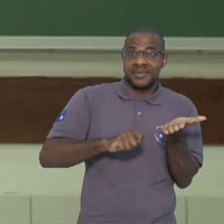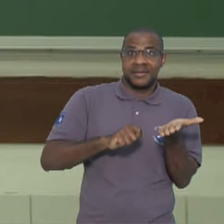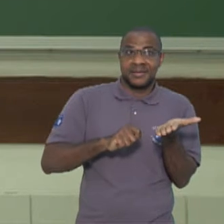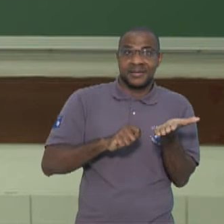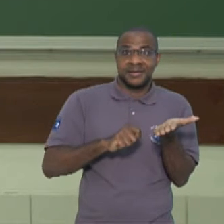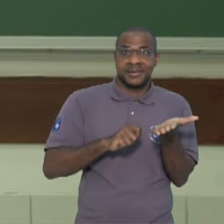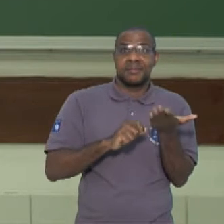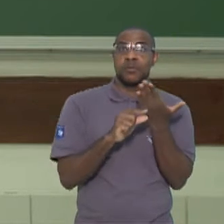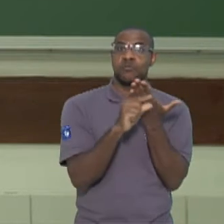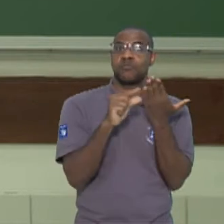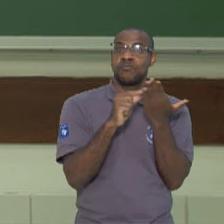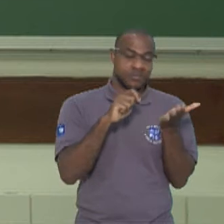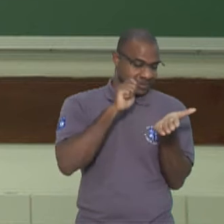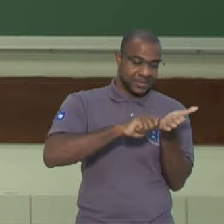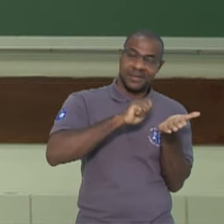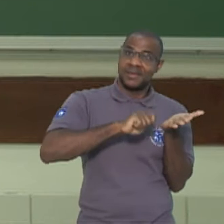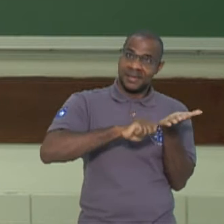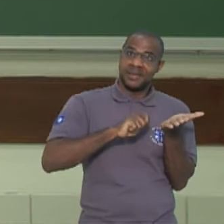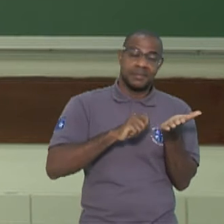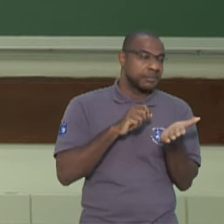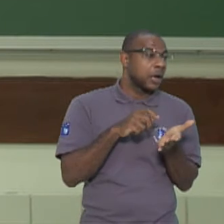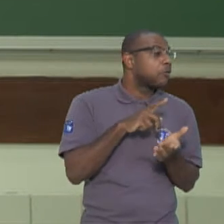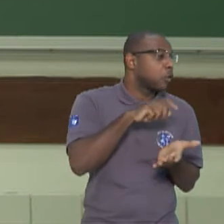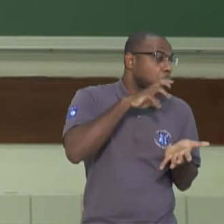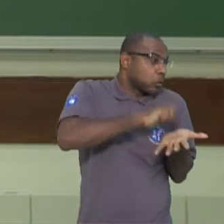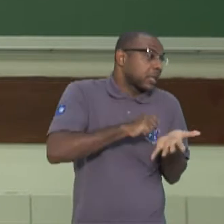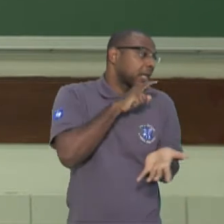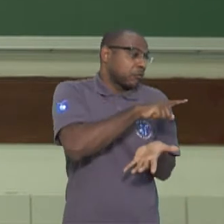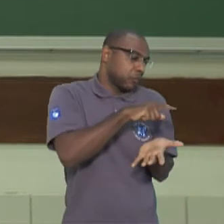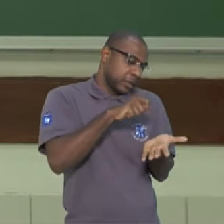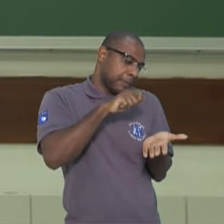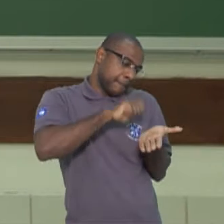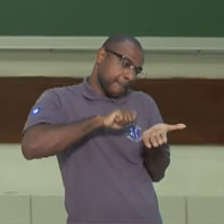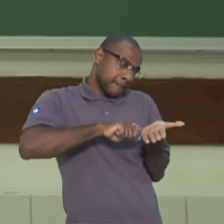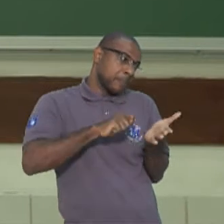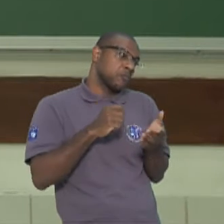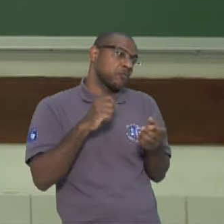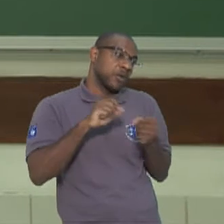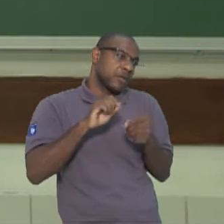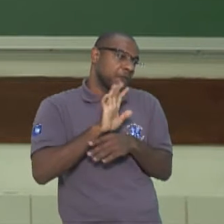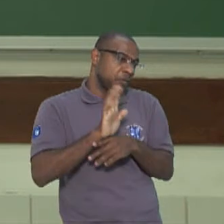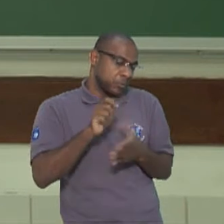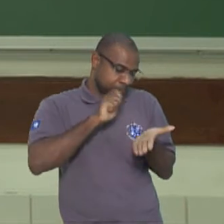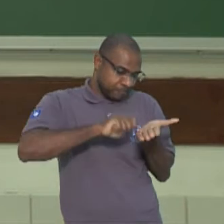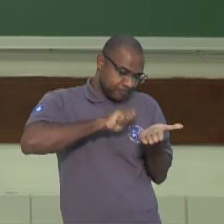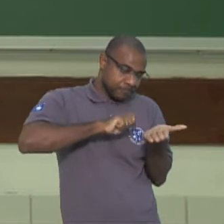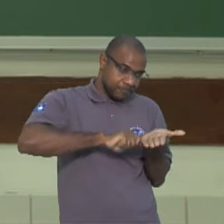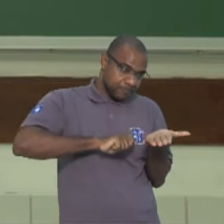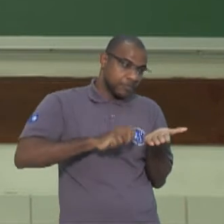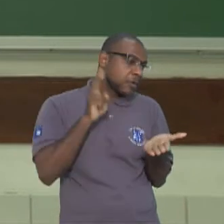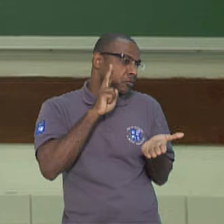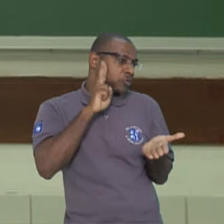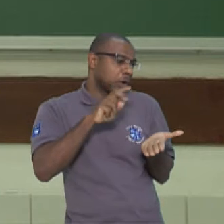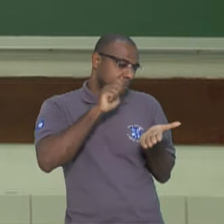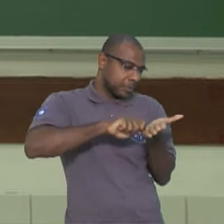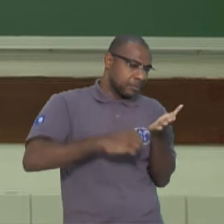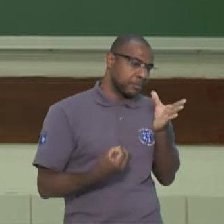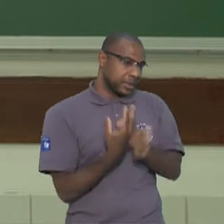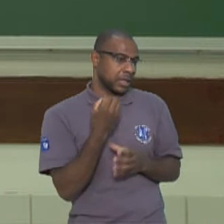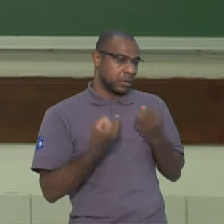basta ter a ideia, ela precisa ser elaborada em detalhes. Então isso é um trabalho bem específico.